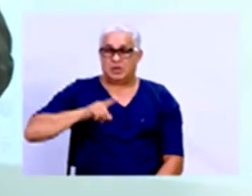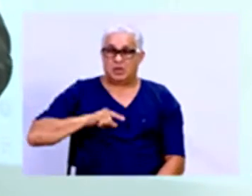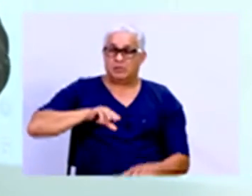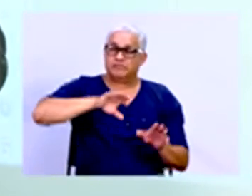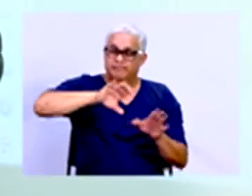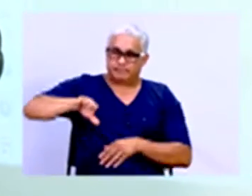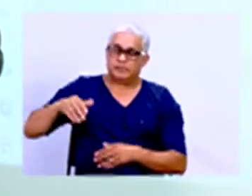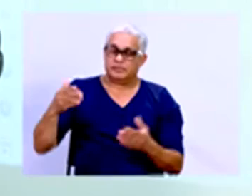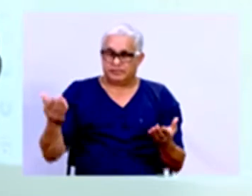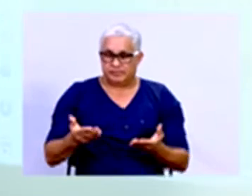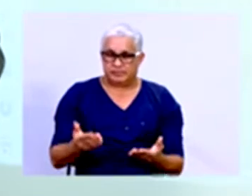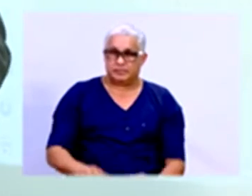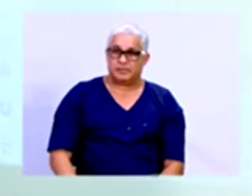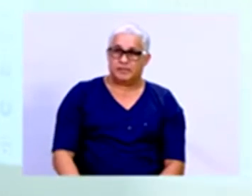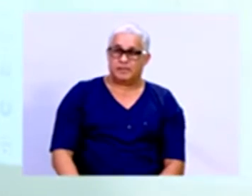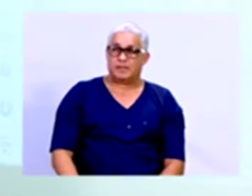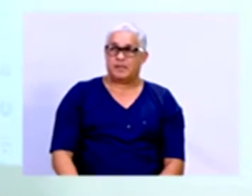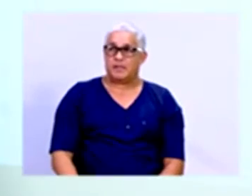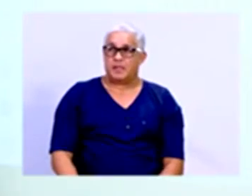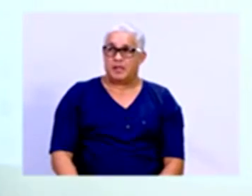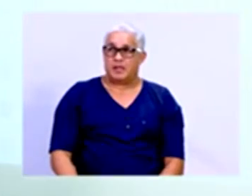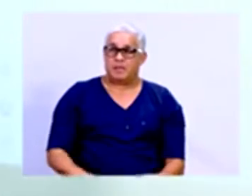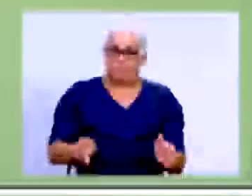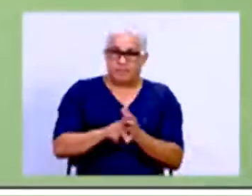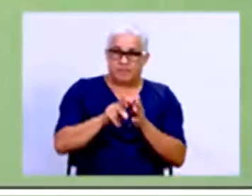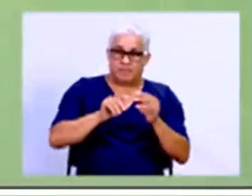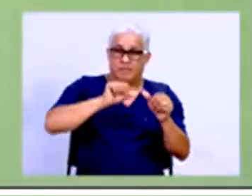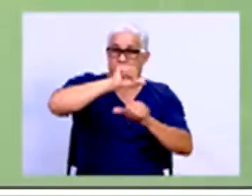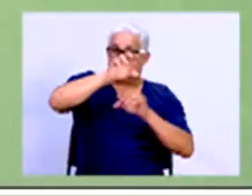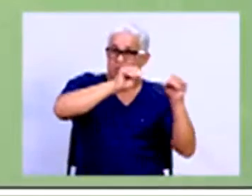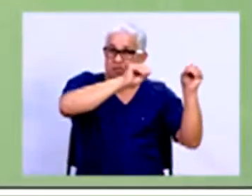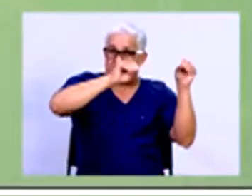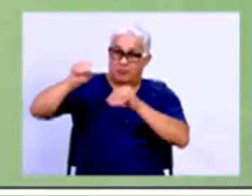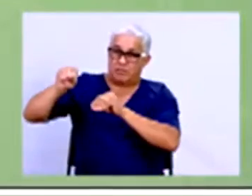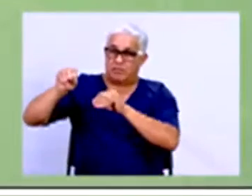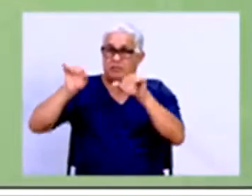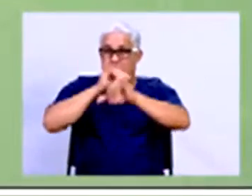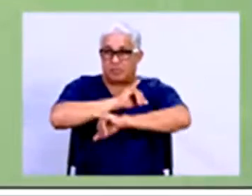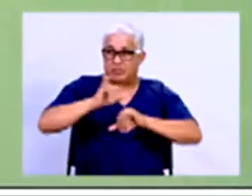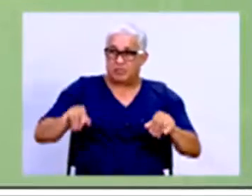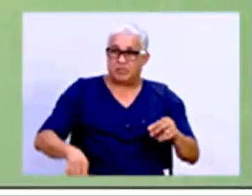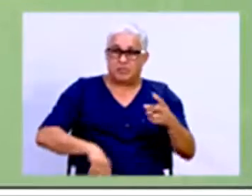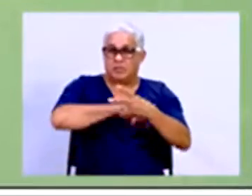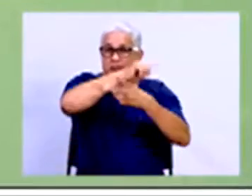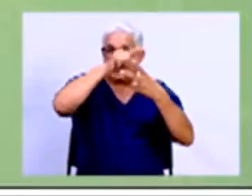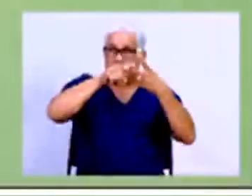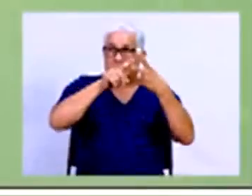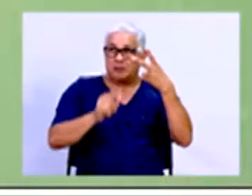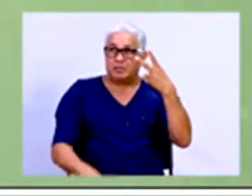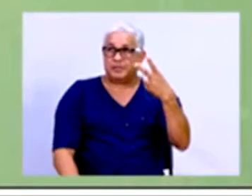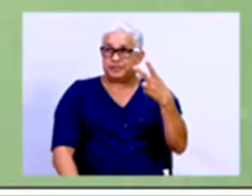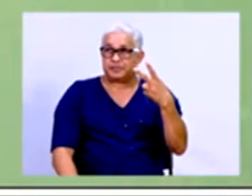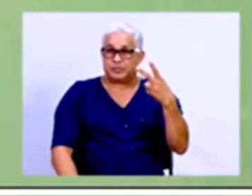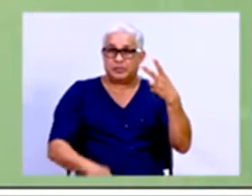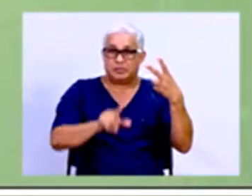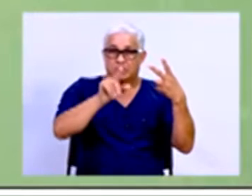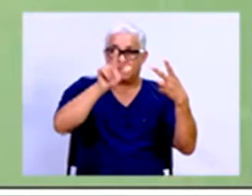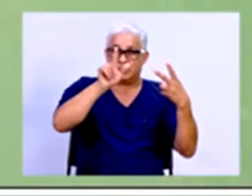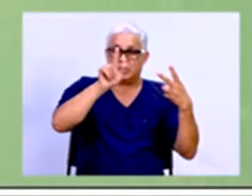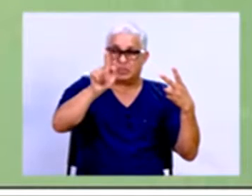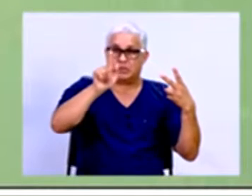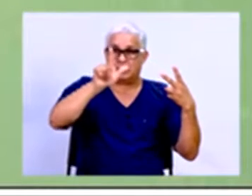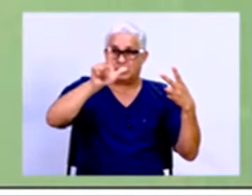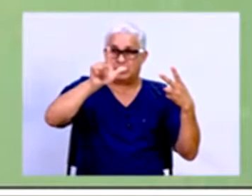agora para o método de transferência de informações, certo? Vamos ver 2 tipos de métodos de transferência, né? O método GET e o